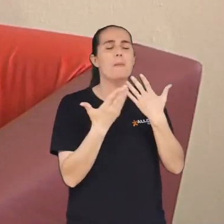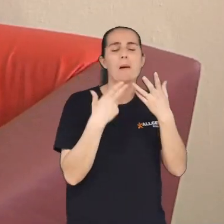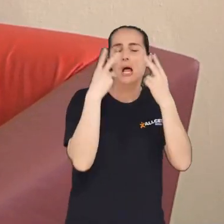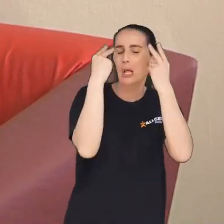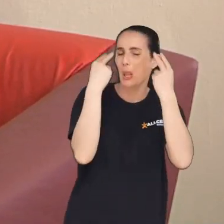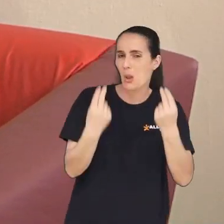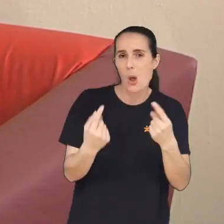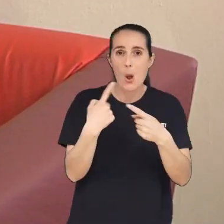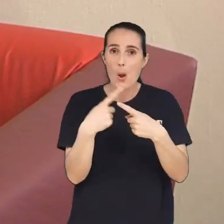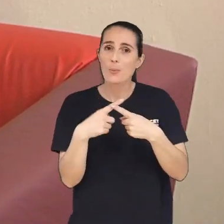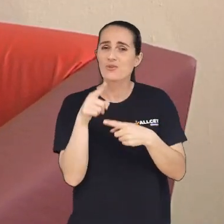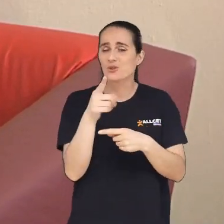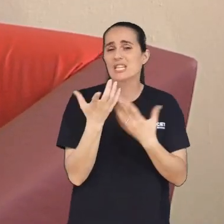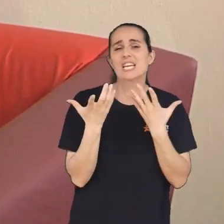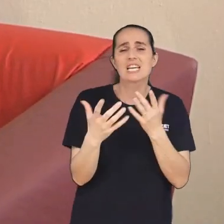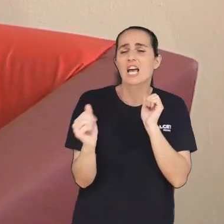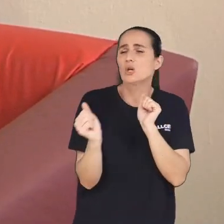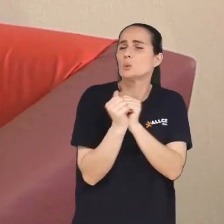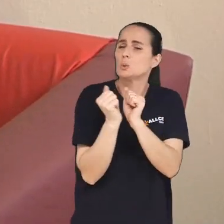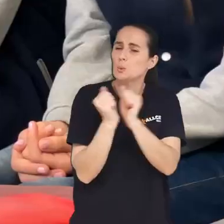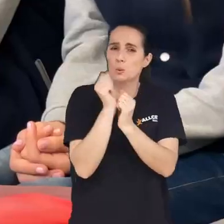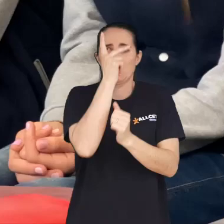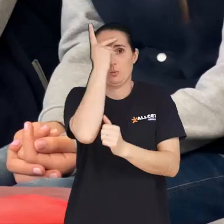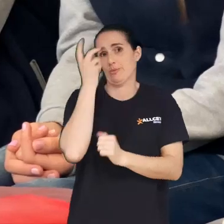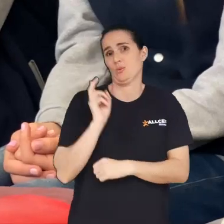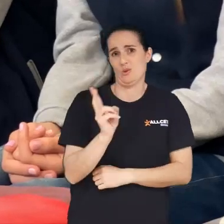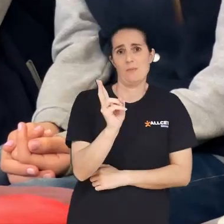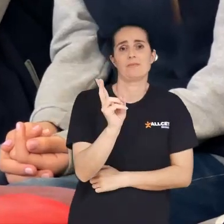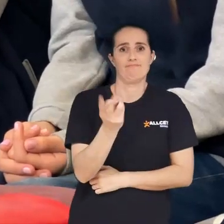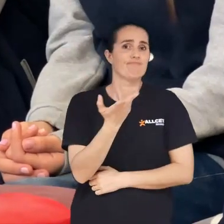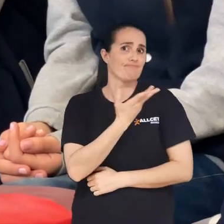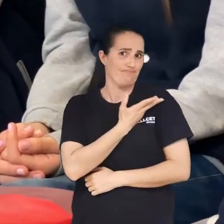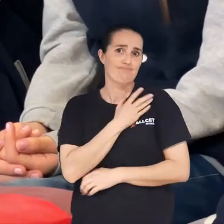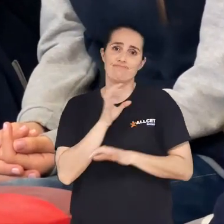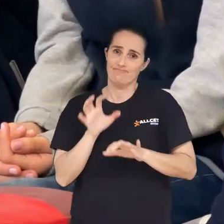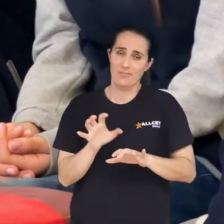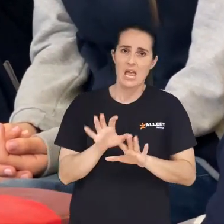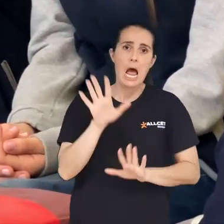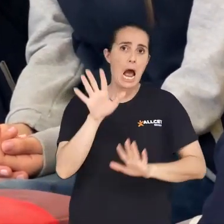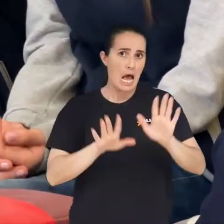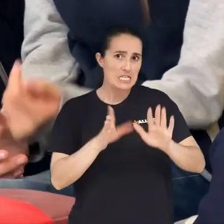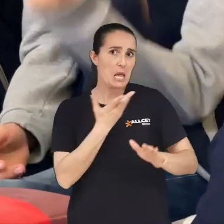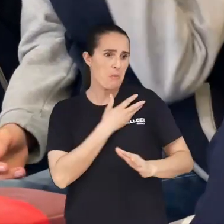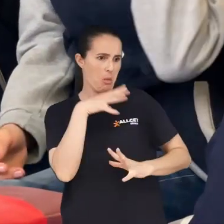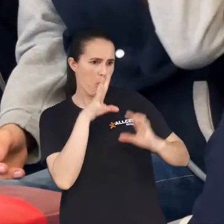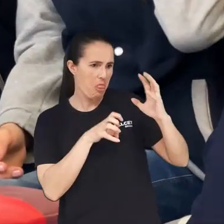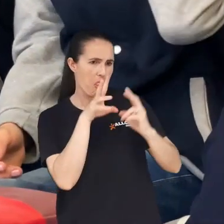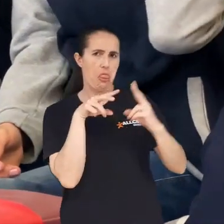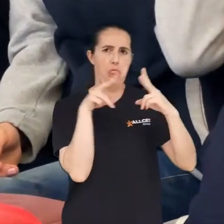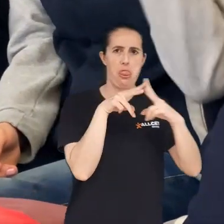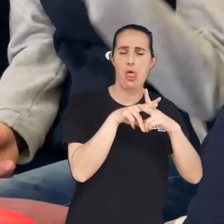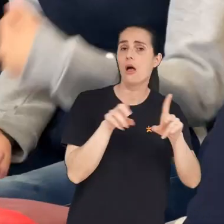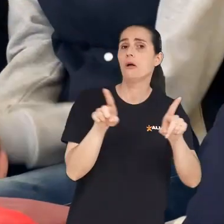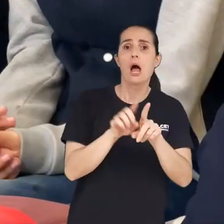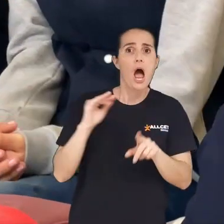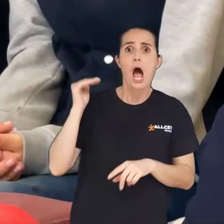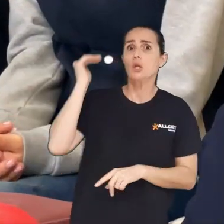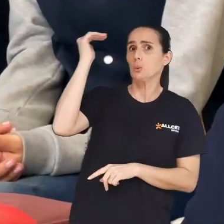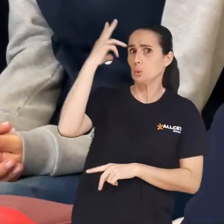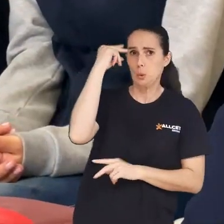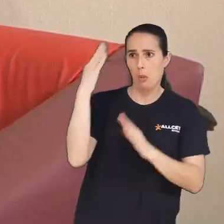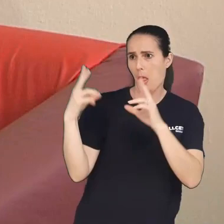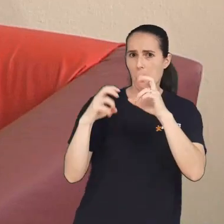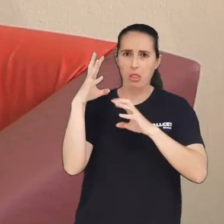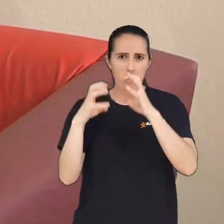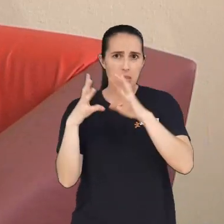natural, porque você vai querer estar perto daquela pessoa. Então, realmente, às vezes a gente briga, discute, isso é com adulto, vocês também discutem